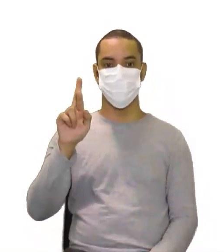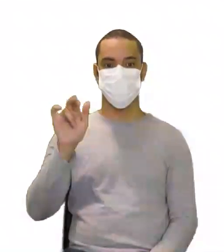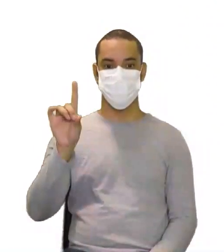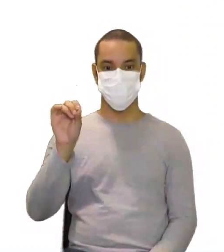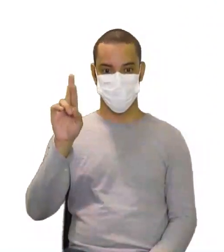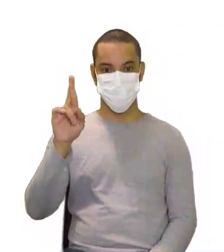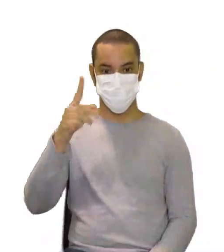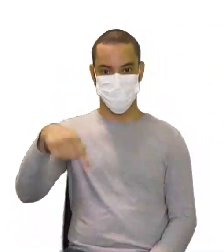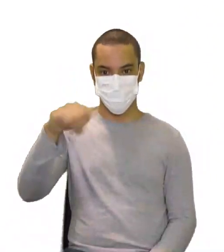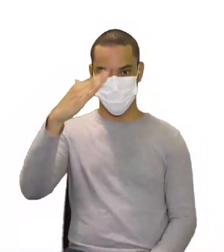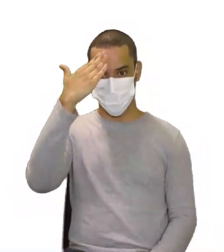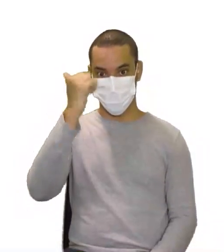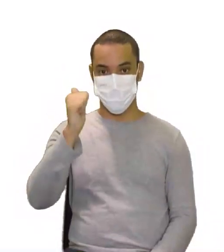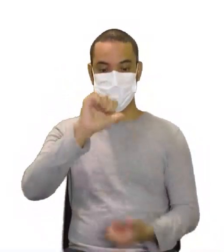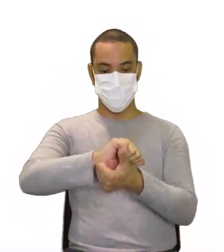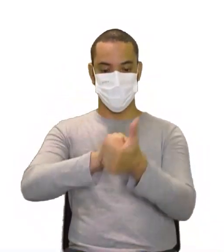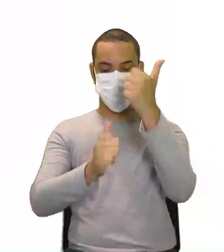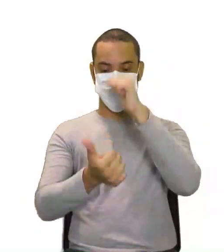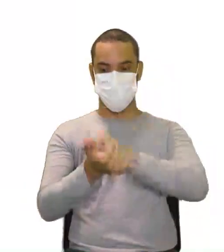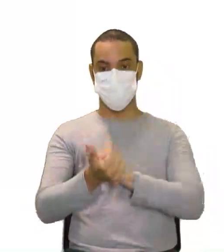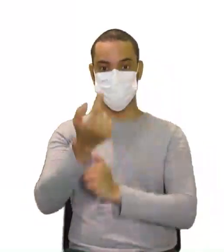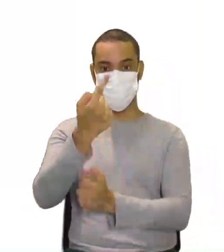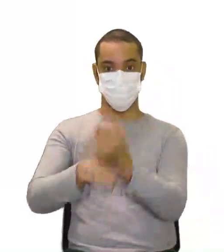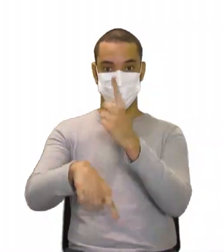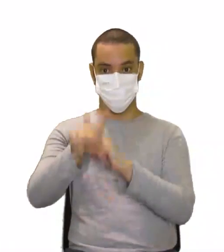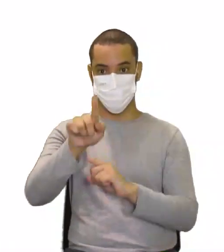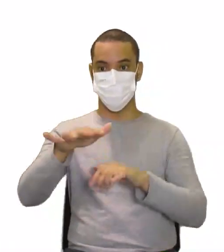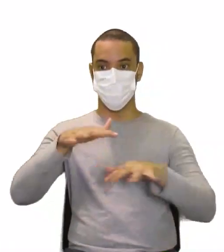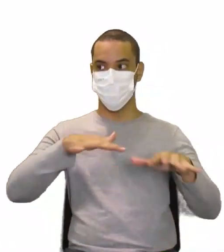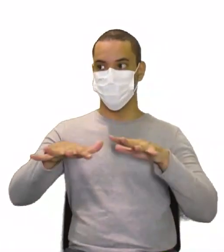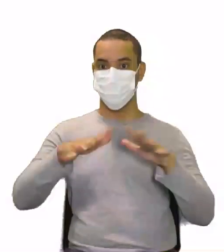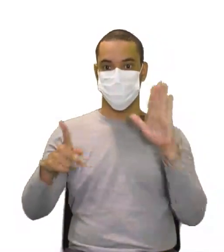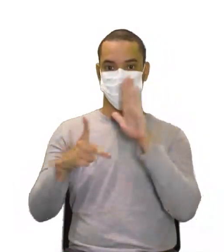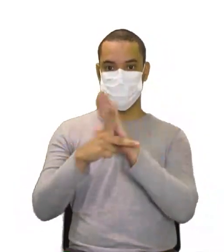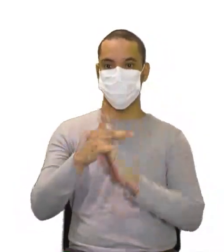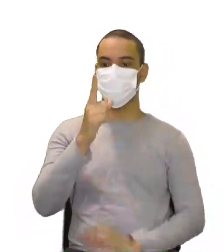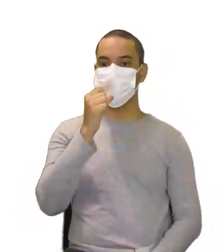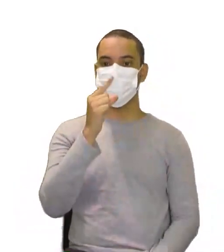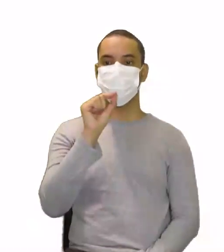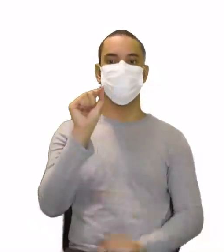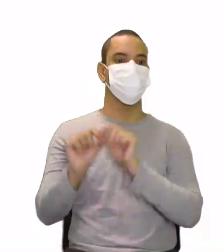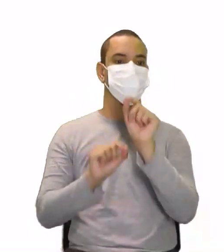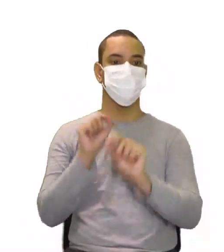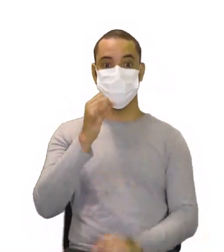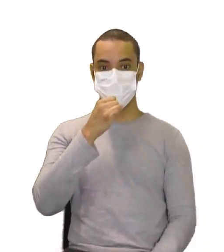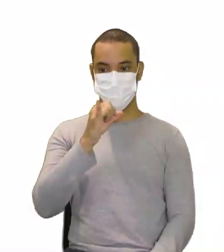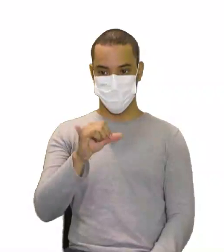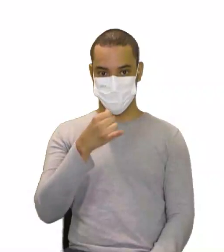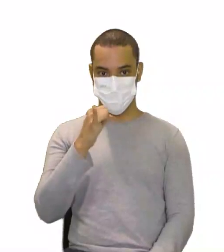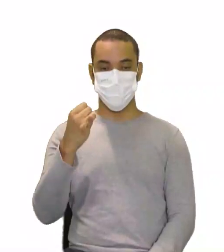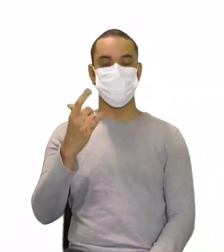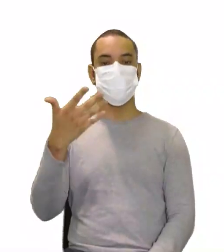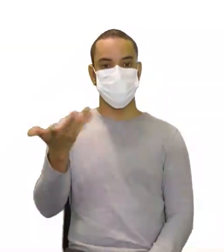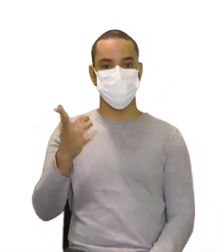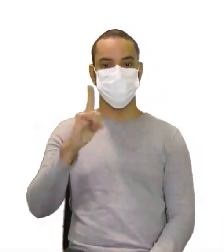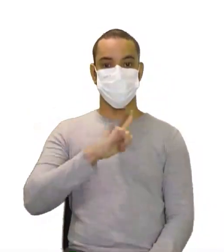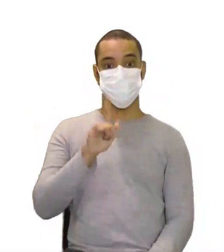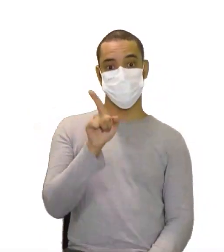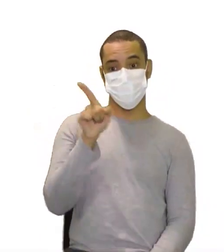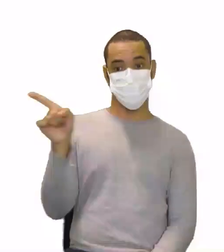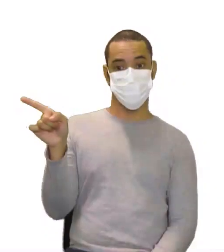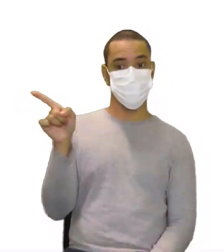é que transforma, né, esse movimento da água em eletricidade. A figura que